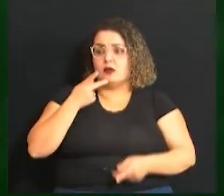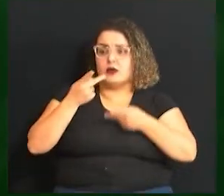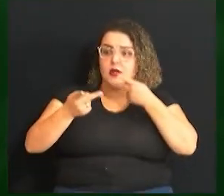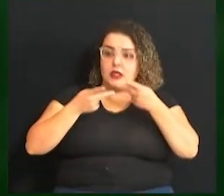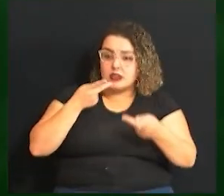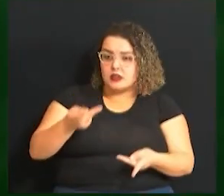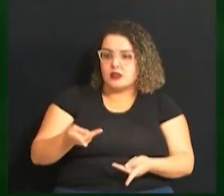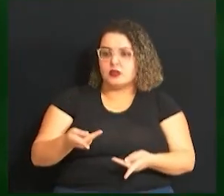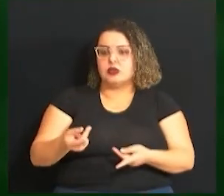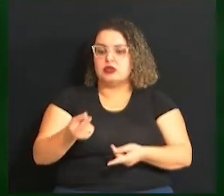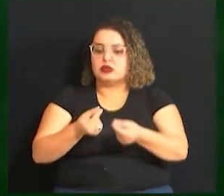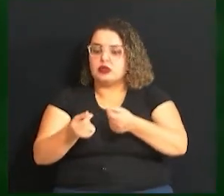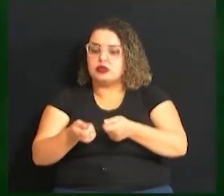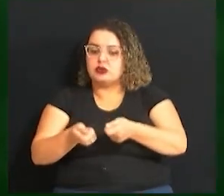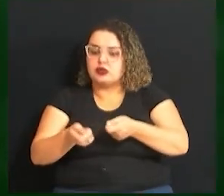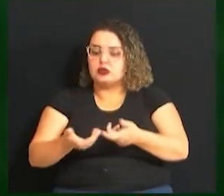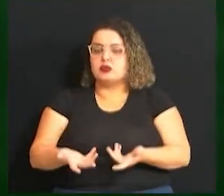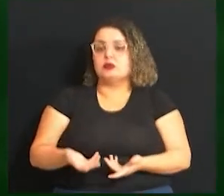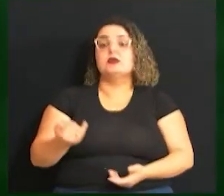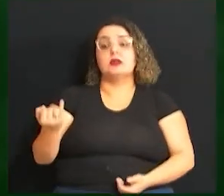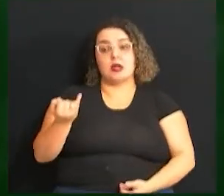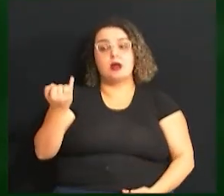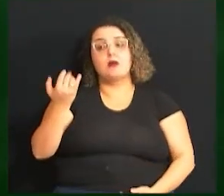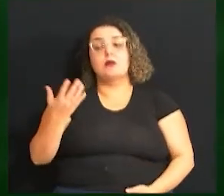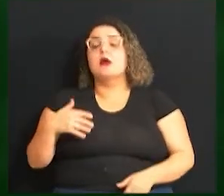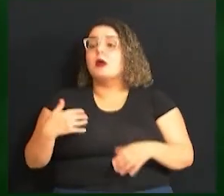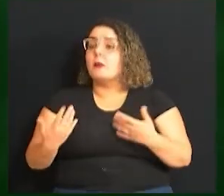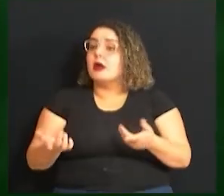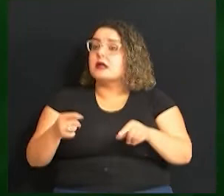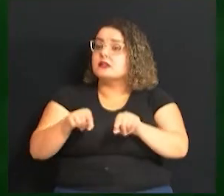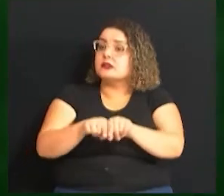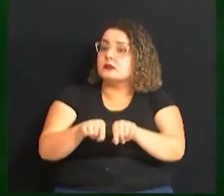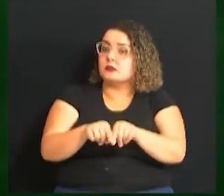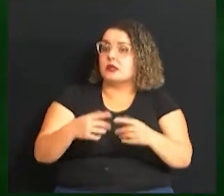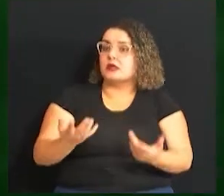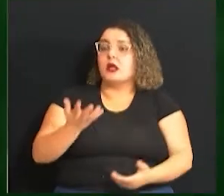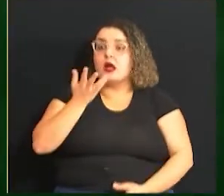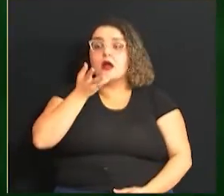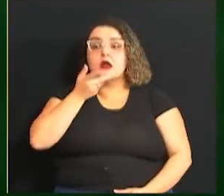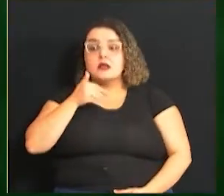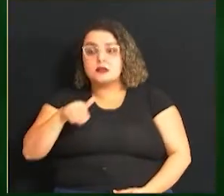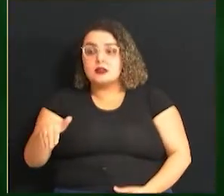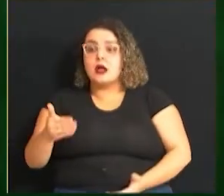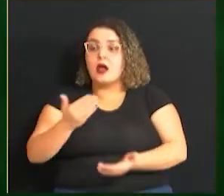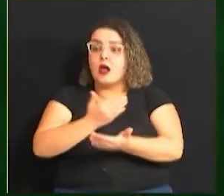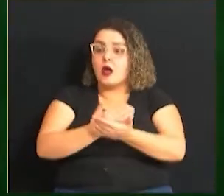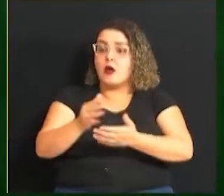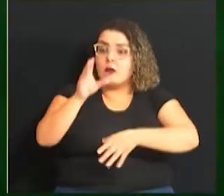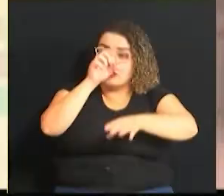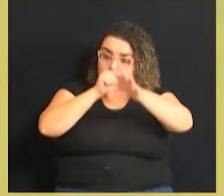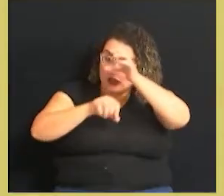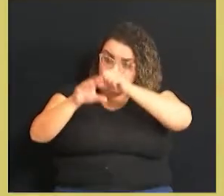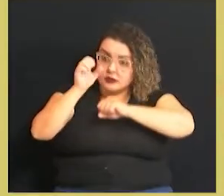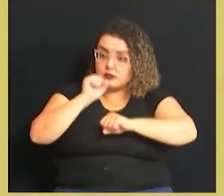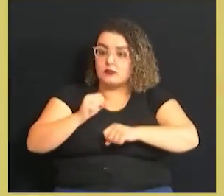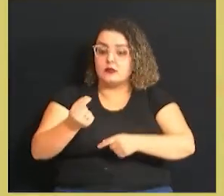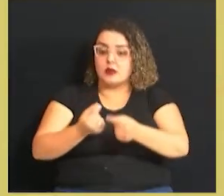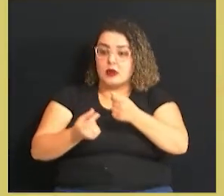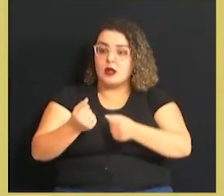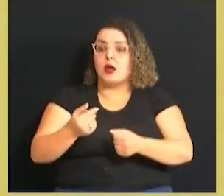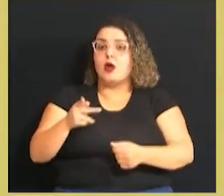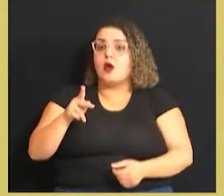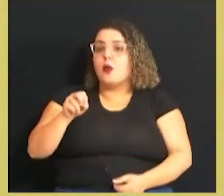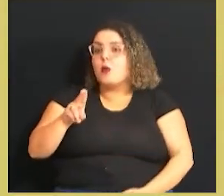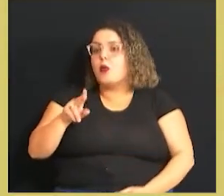como a gente estava falando, de economizar, que é super importante, mas as crianças também começam a aprender